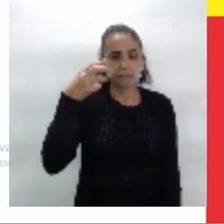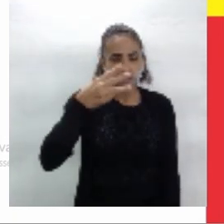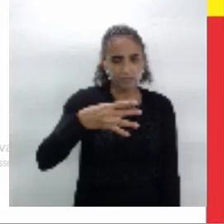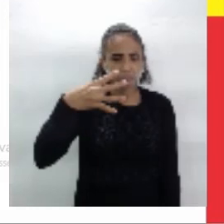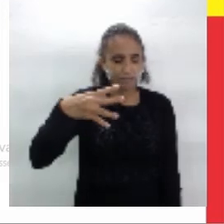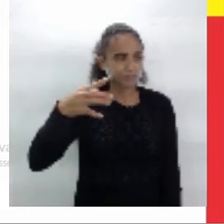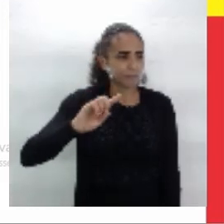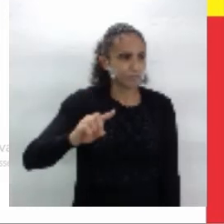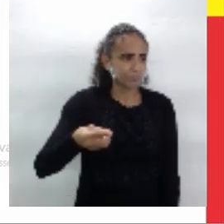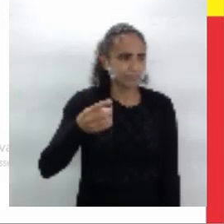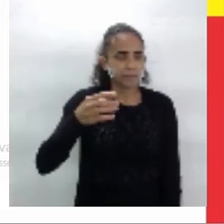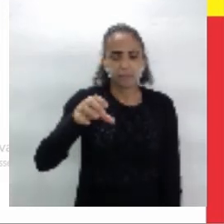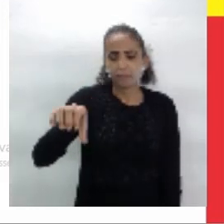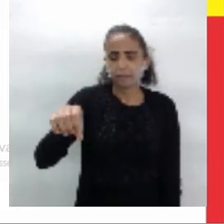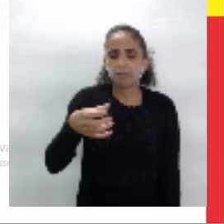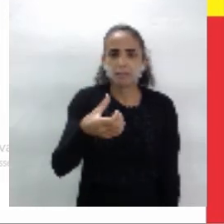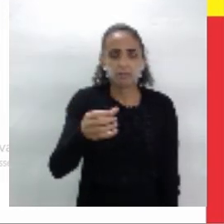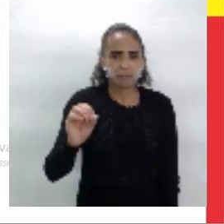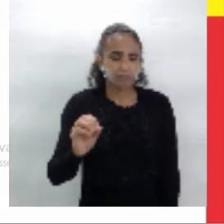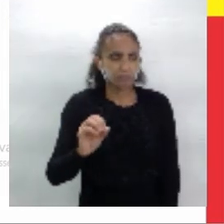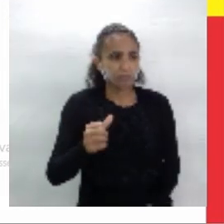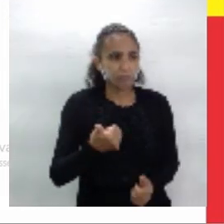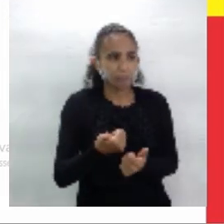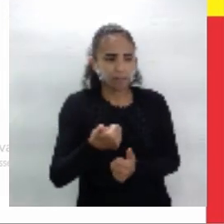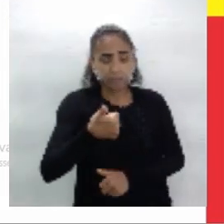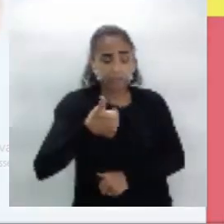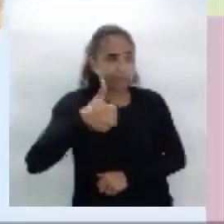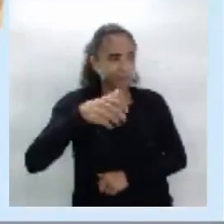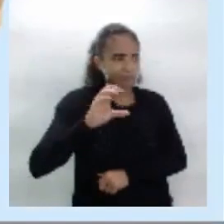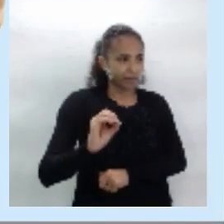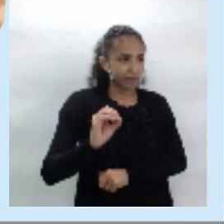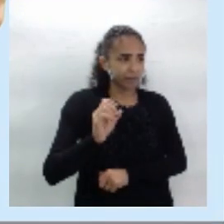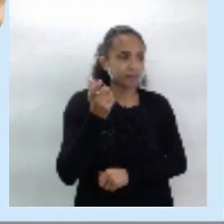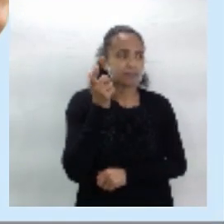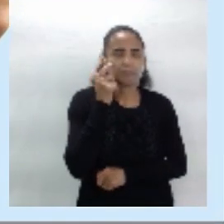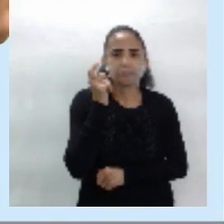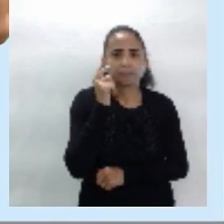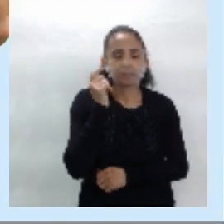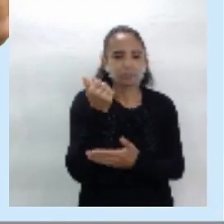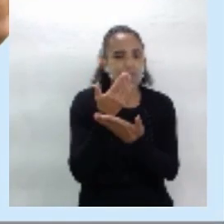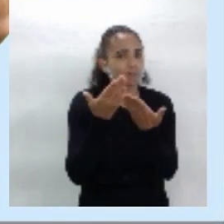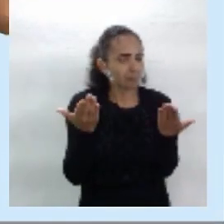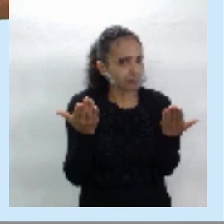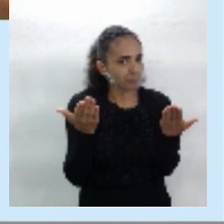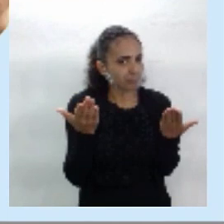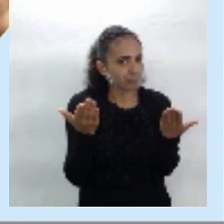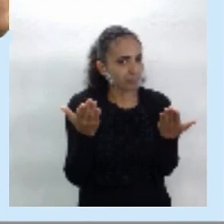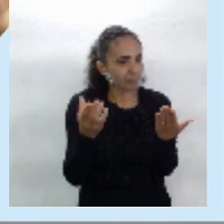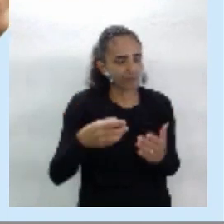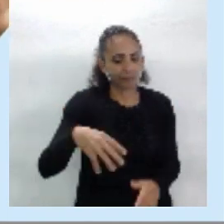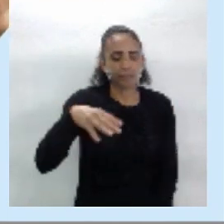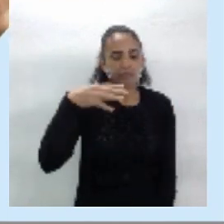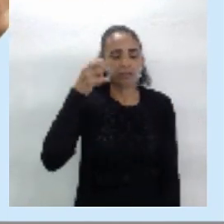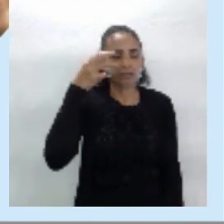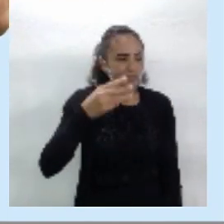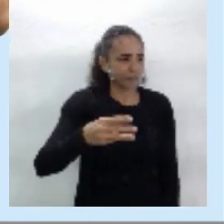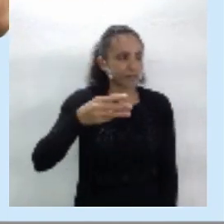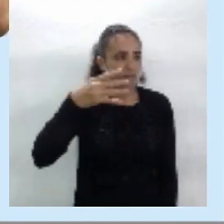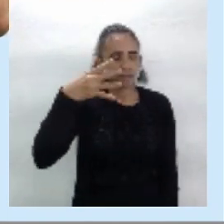344.960. E a potência de 10. Então, ó, veja o seguinte. Nós temos